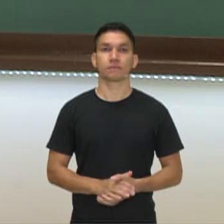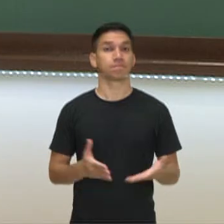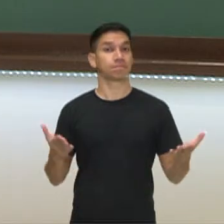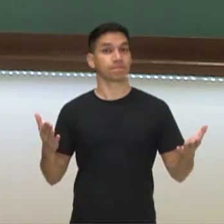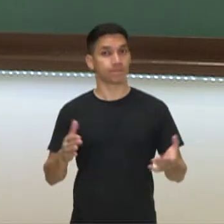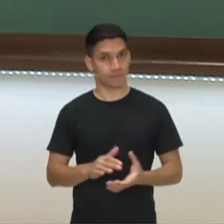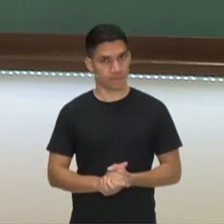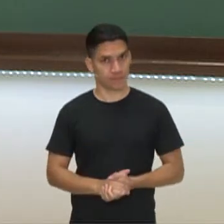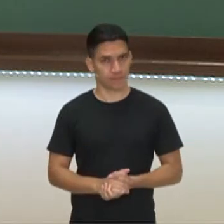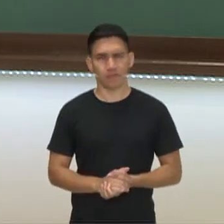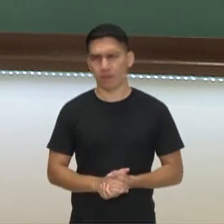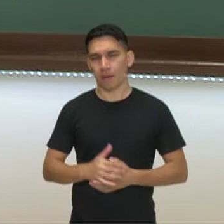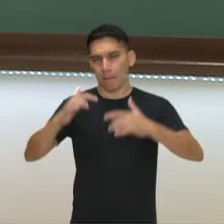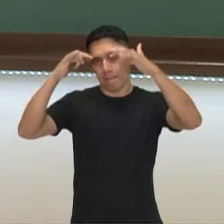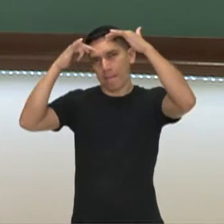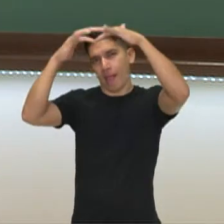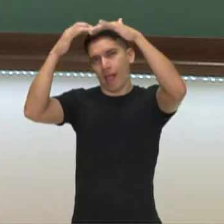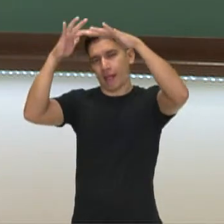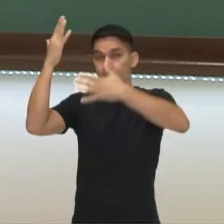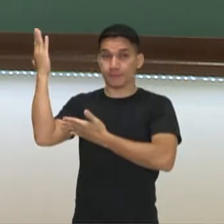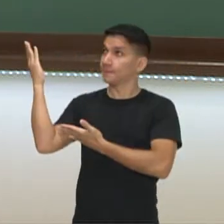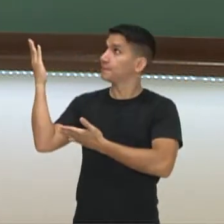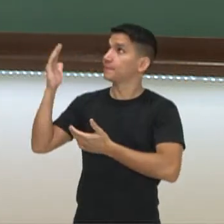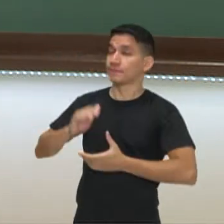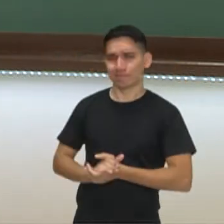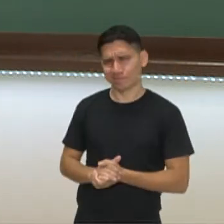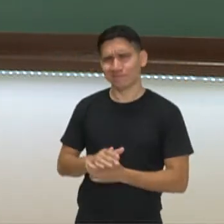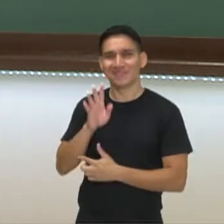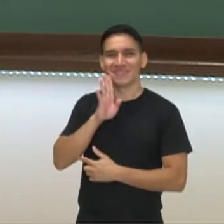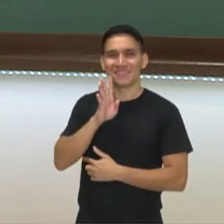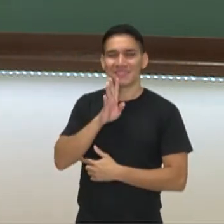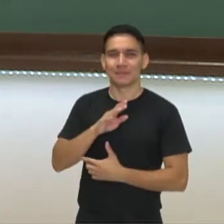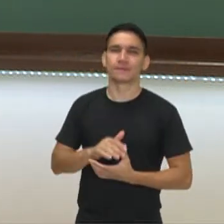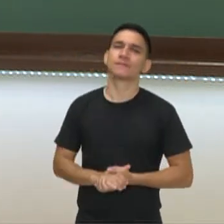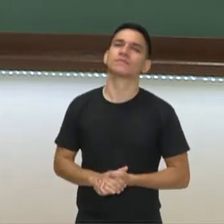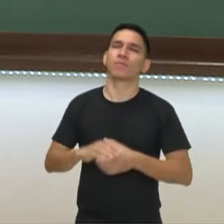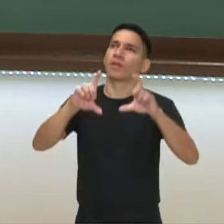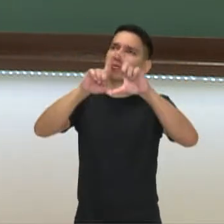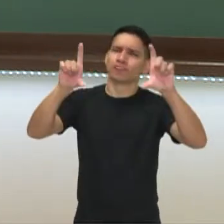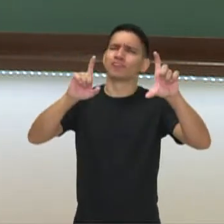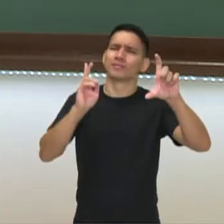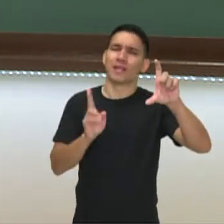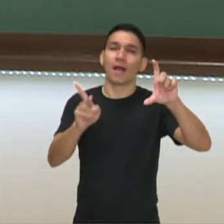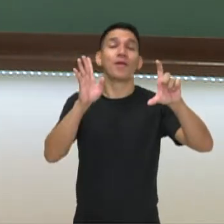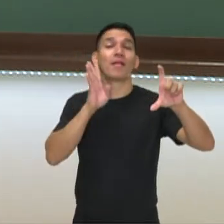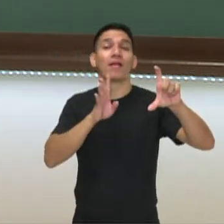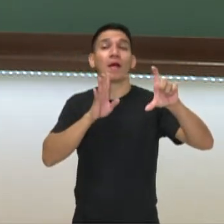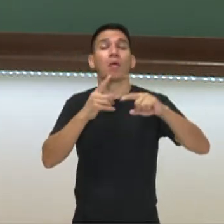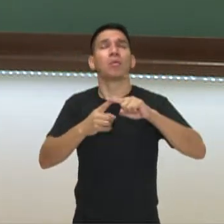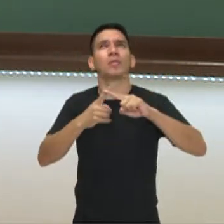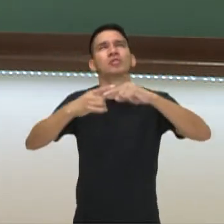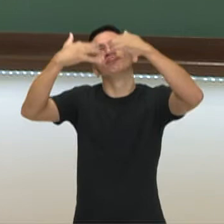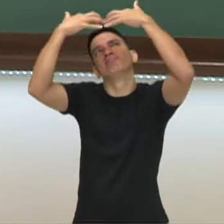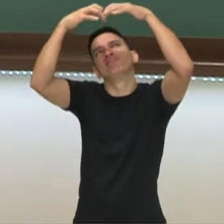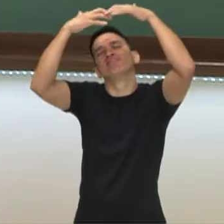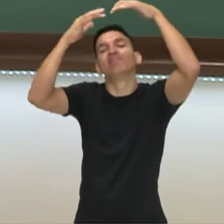E aí, pensaram sobre essa daí? Bacana, né? Questão com charge sempre é legal, né? Que traz um grau reflexivo